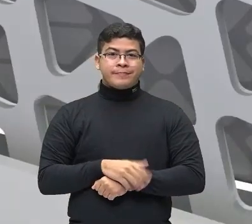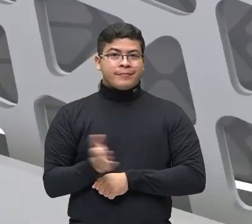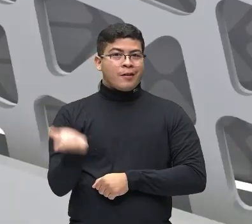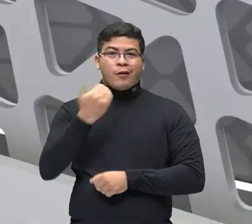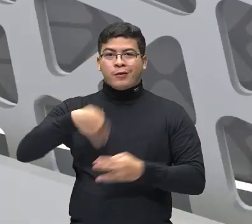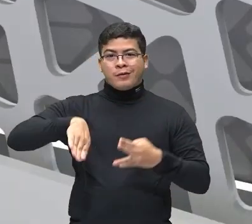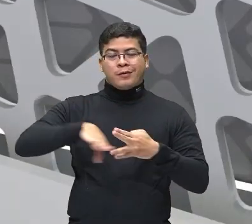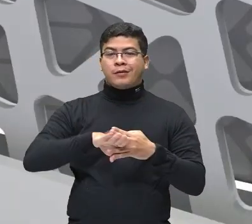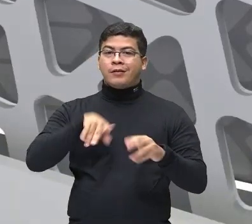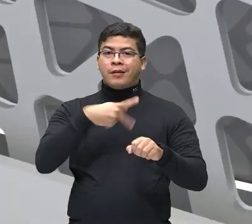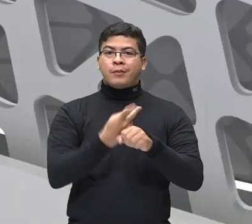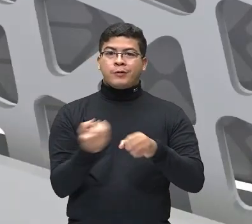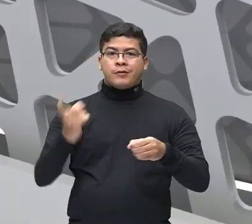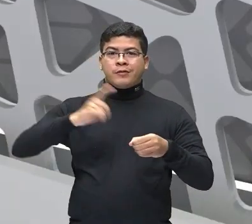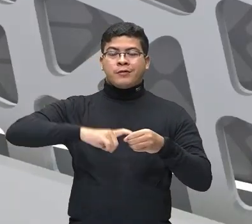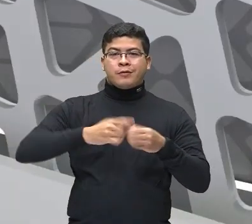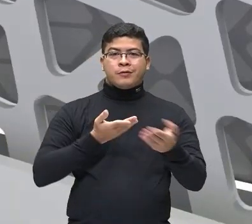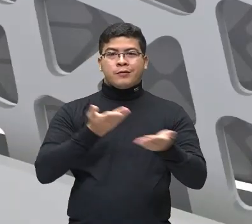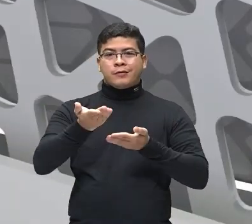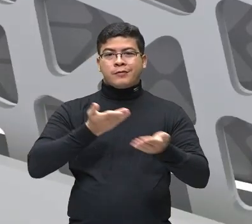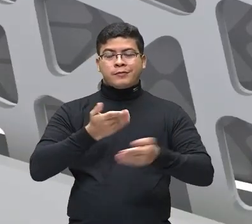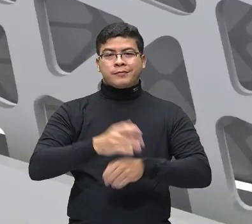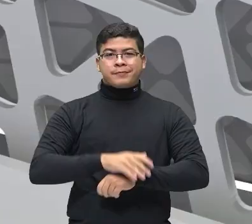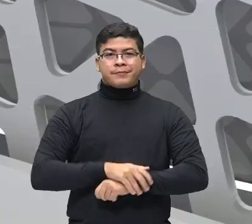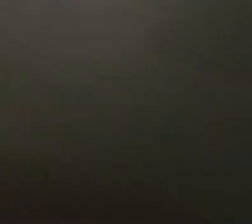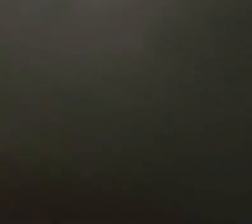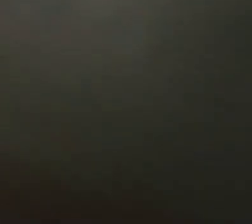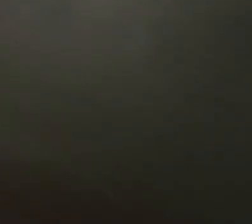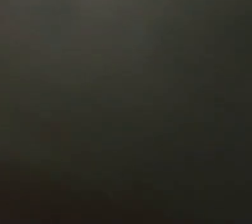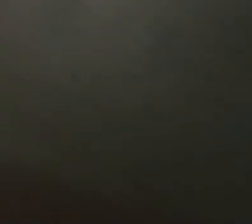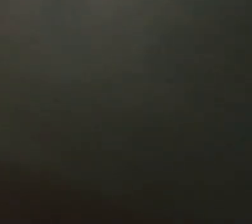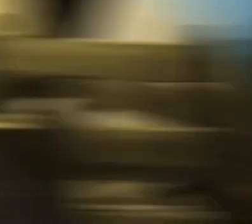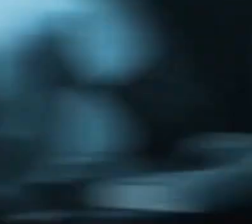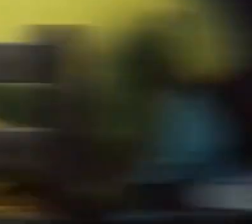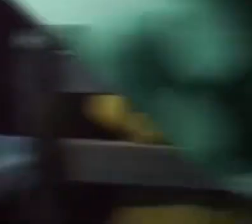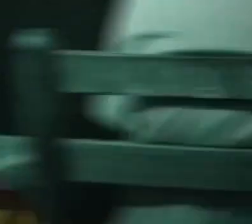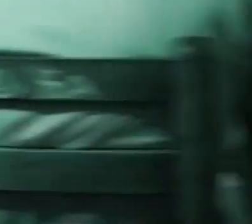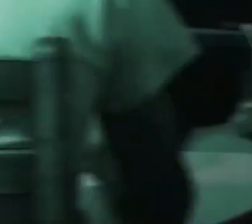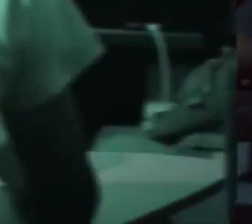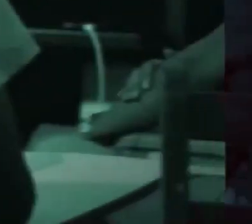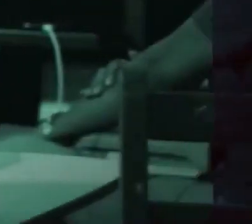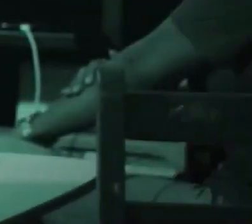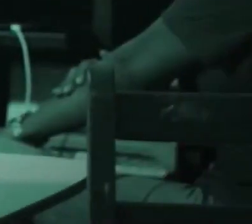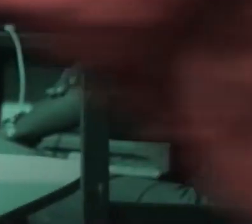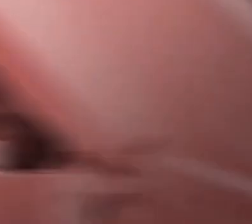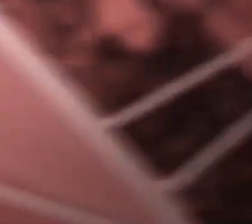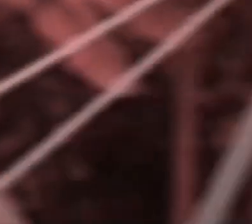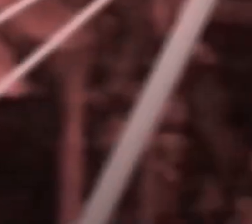intervalo, daqui a pouco a gente volta com mais aulas de ciências.